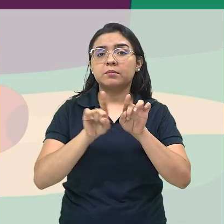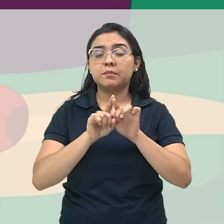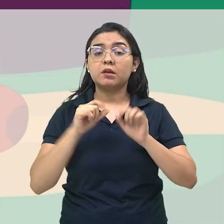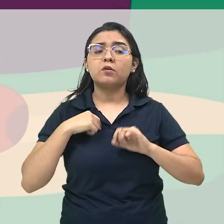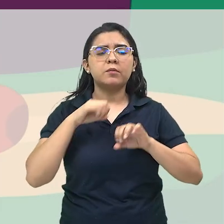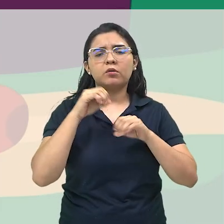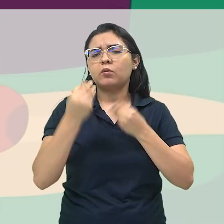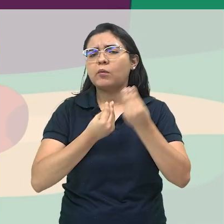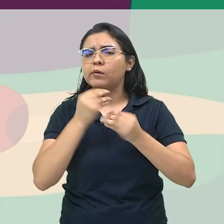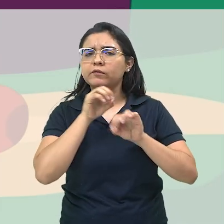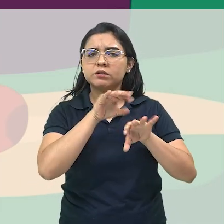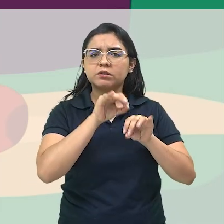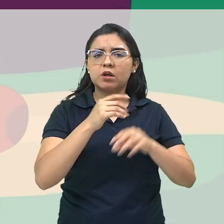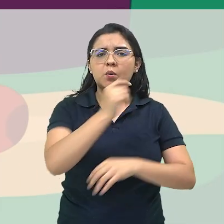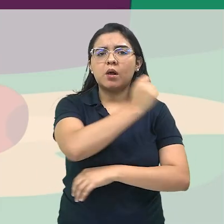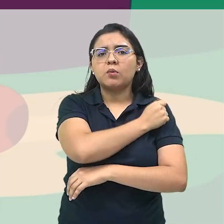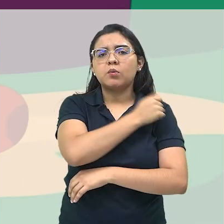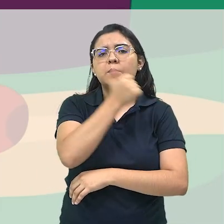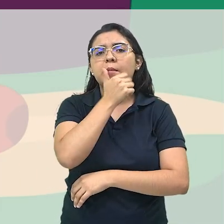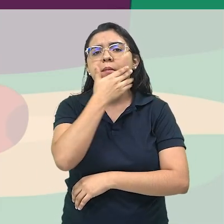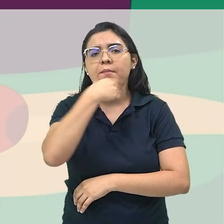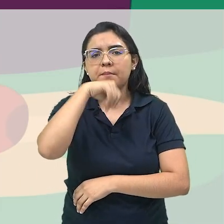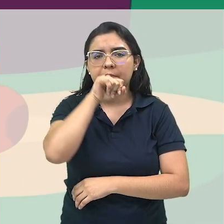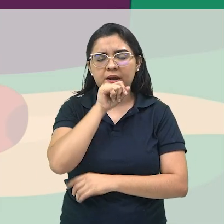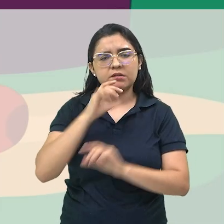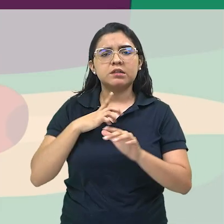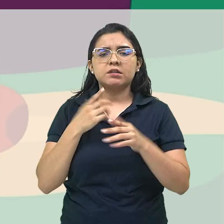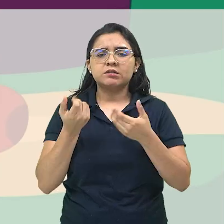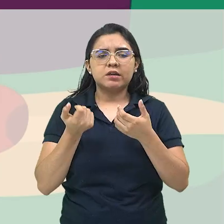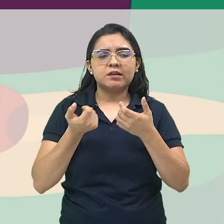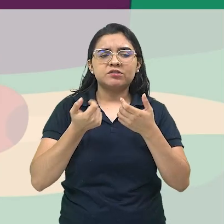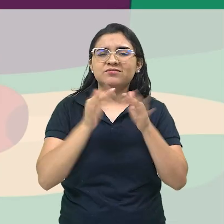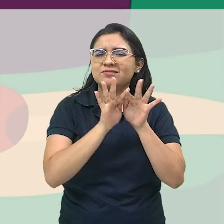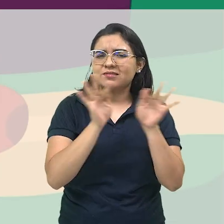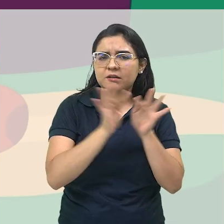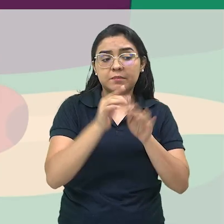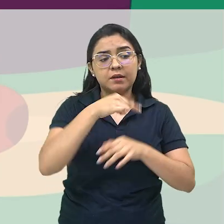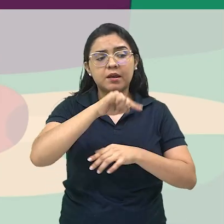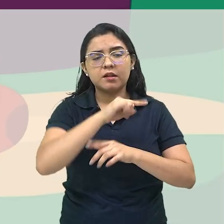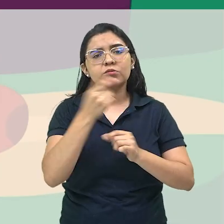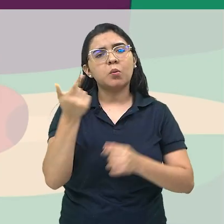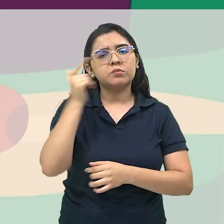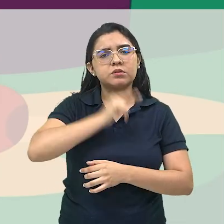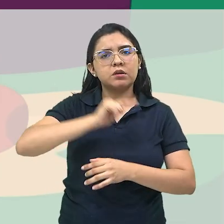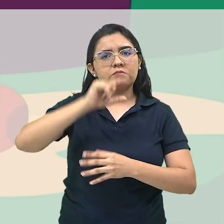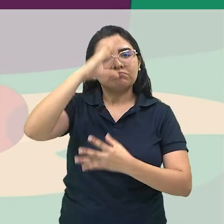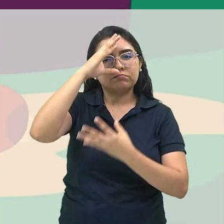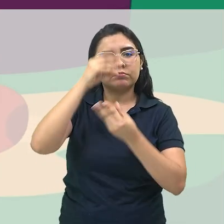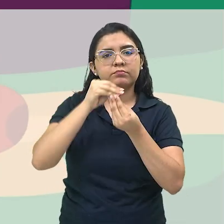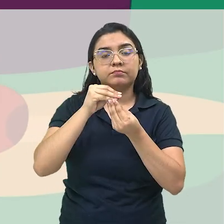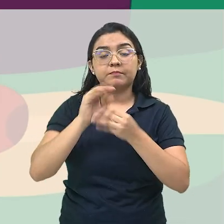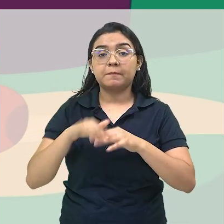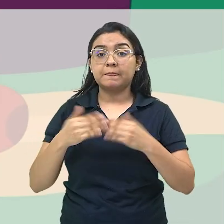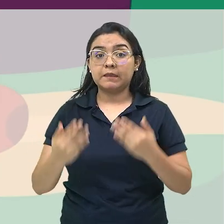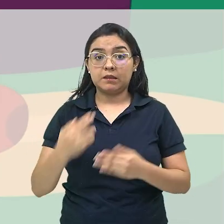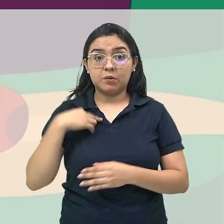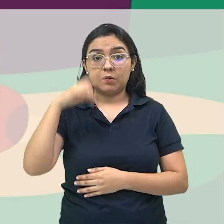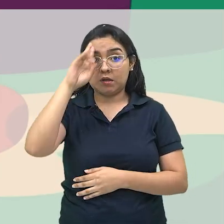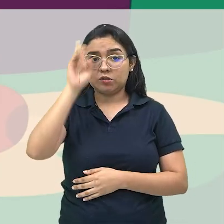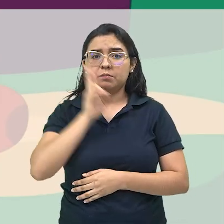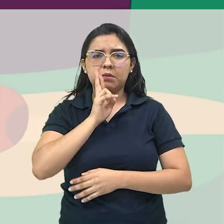meus alunos e seus pais de maneira simples para que todos entendam? O mestre respondeu